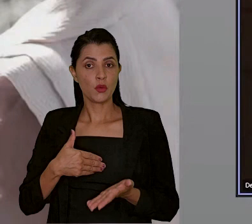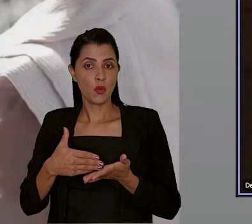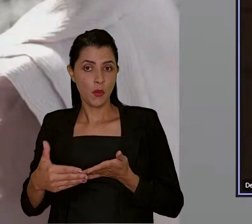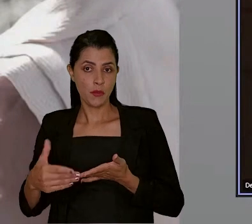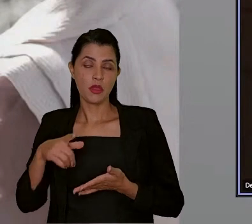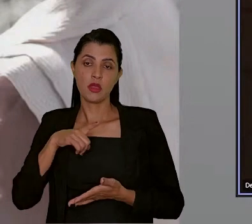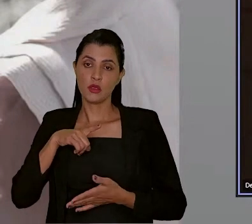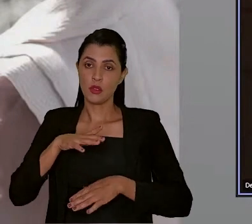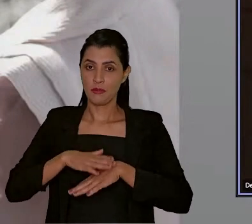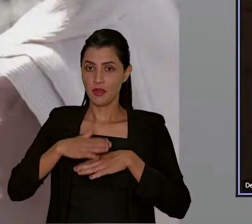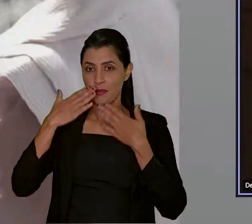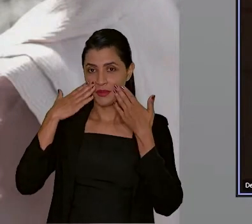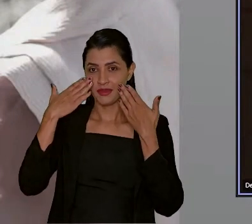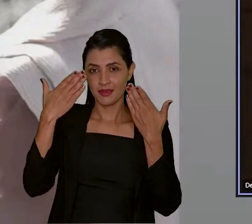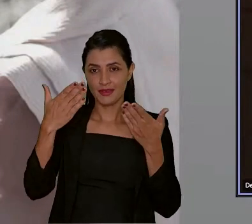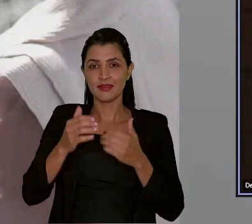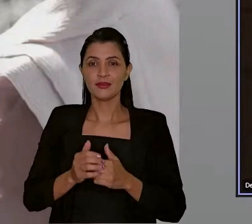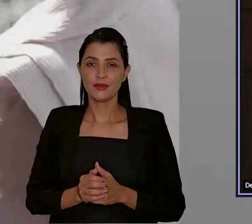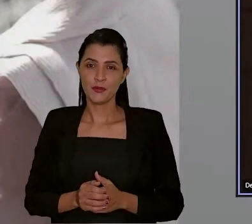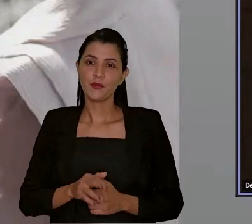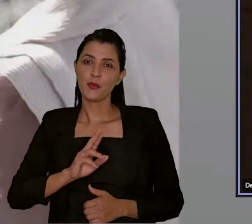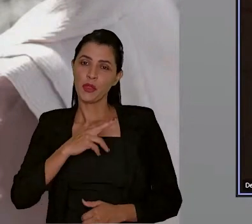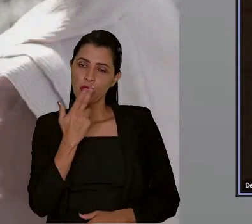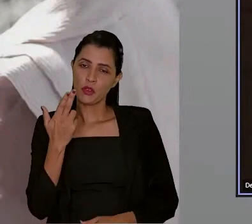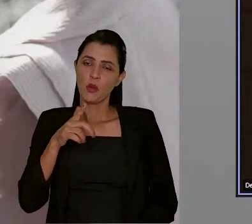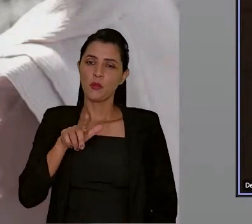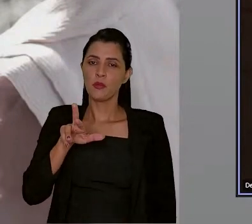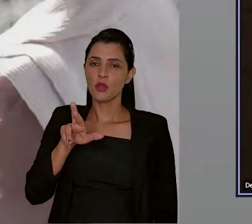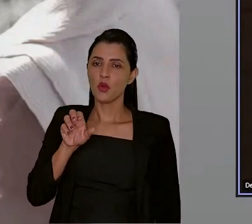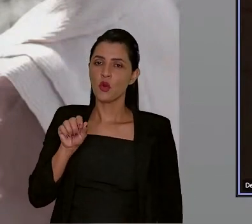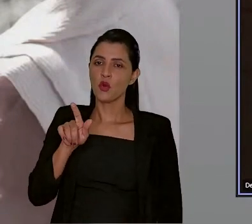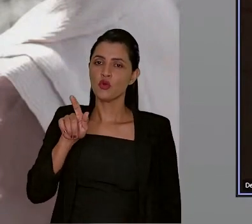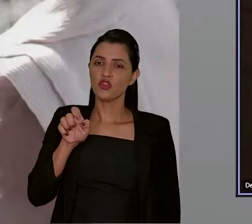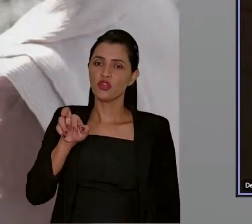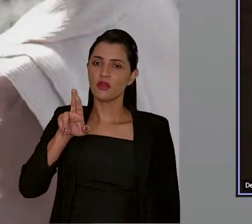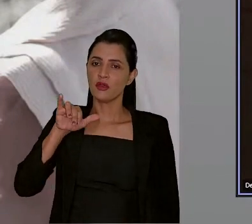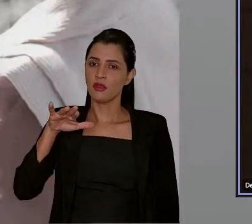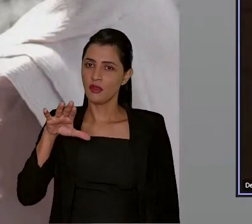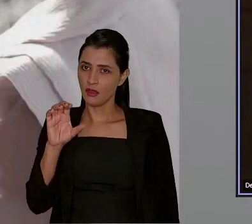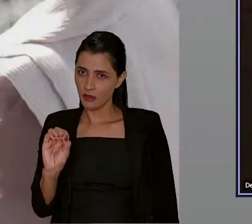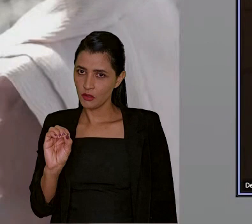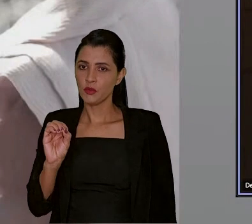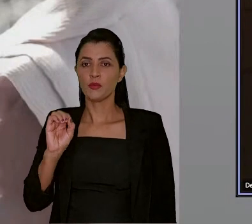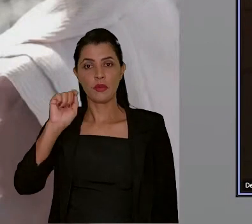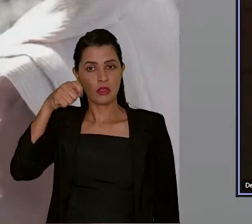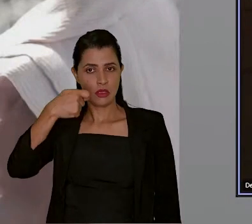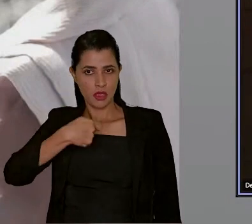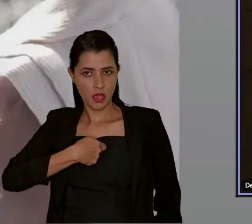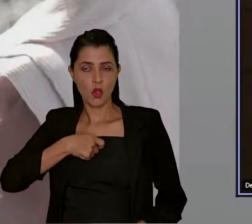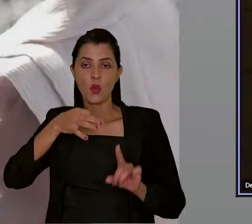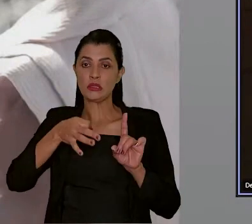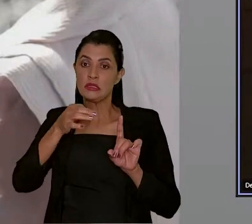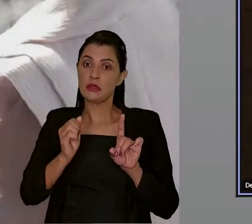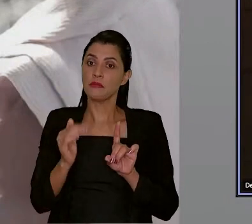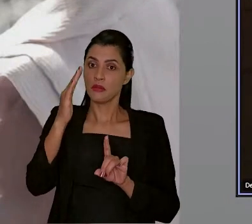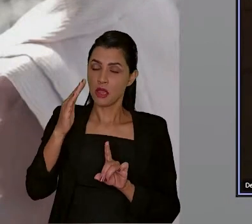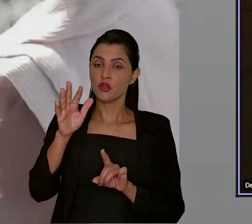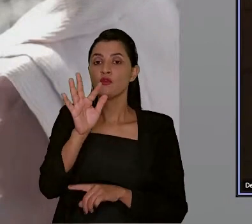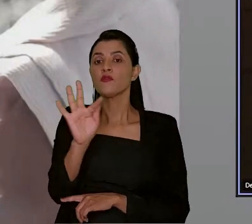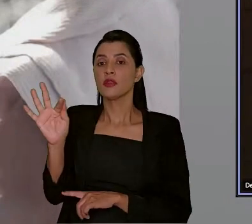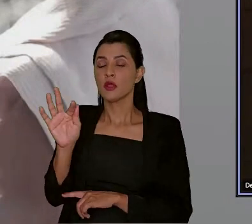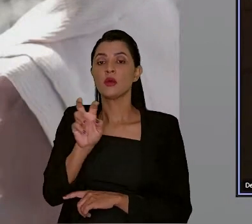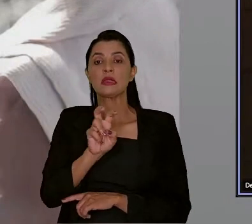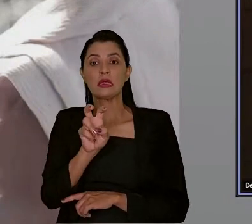minha apresentação. O meu nome é Rogério de Menezes Fialho Moreira, eu sou desembargador federal na 5ª